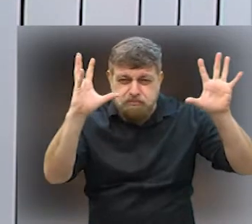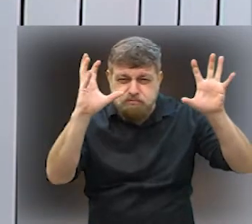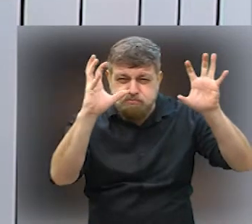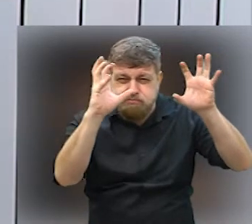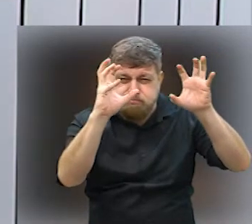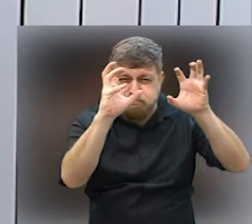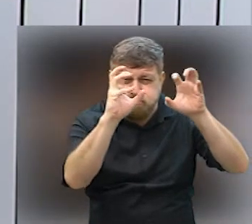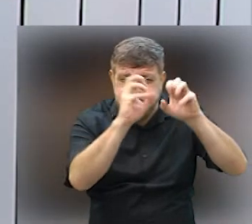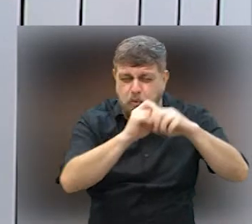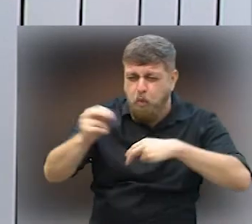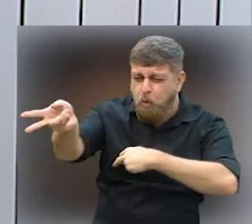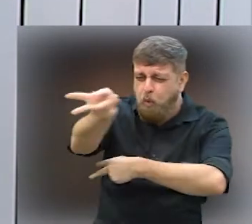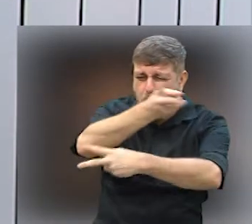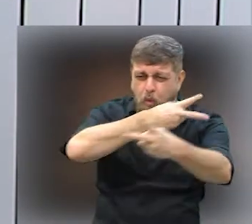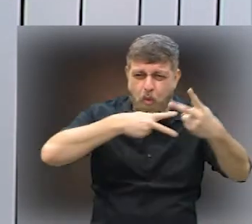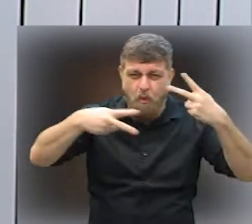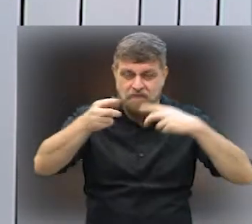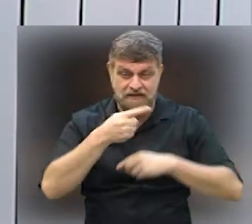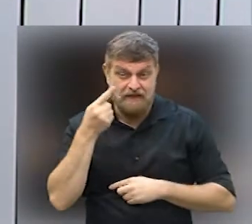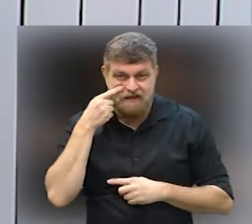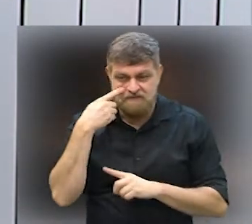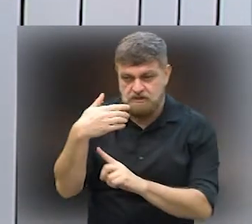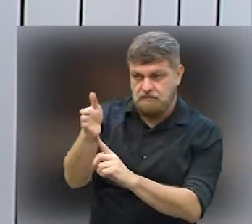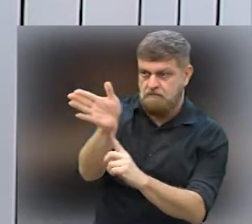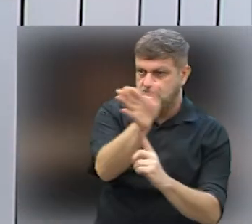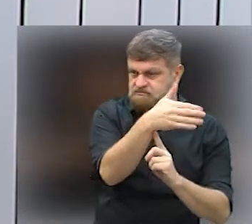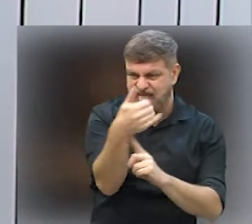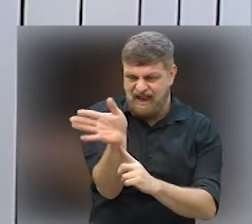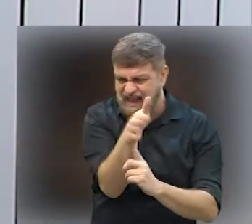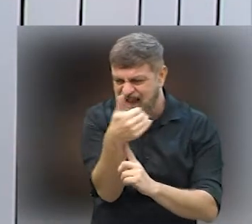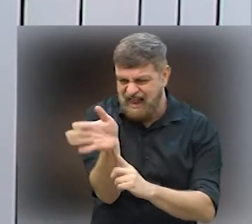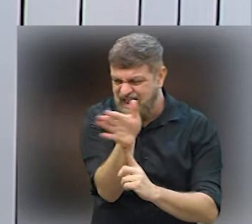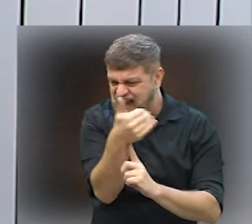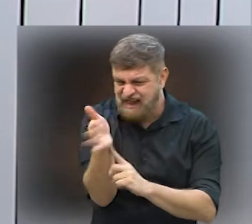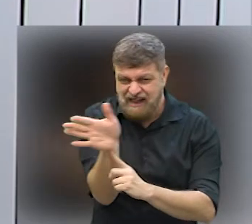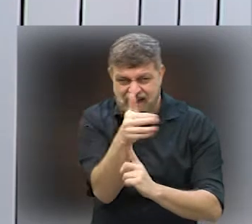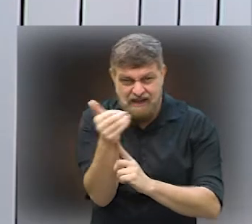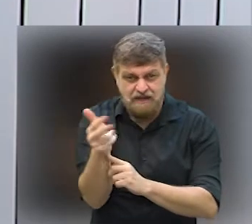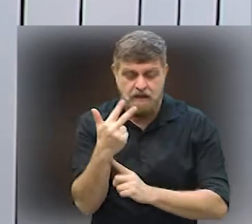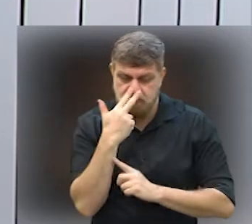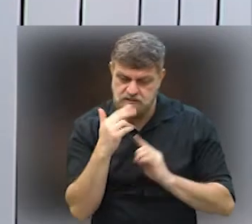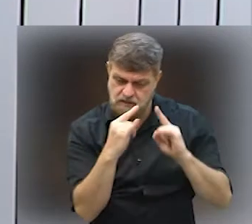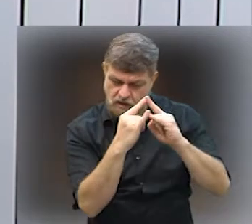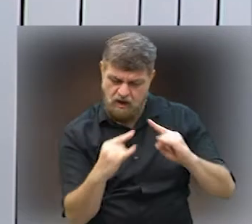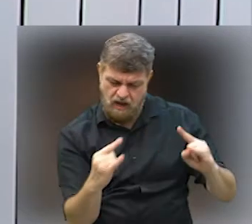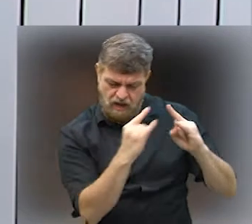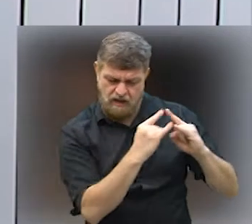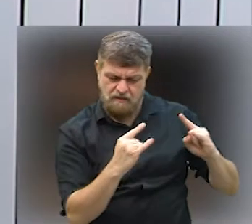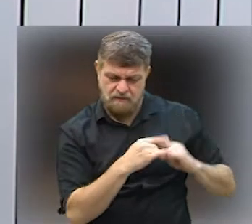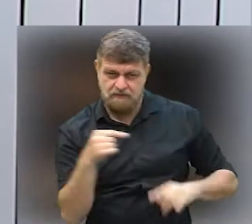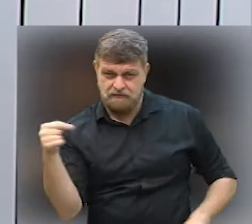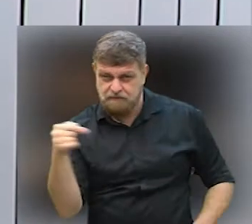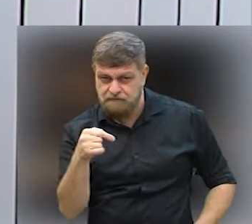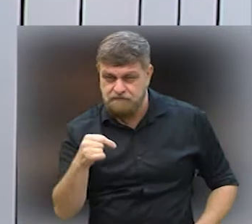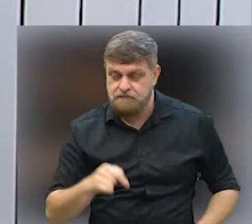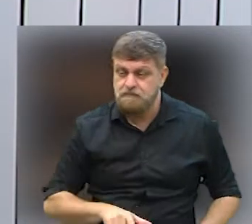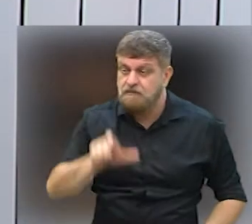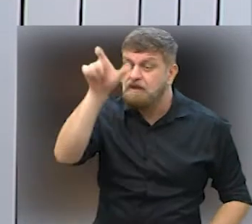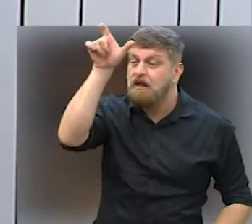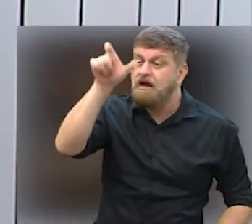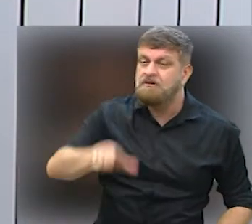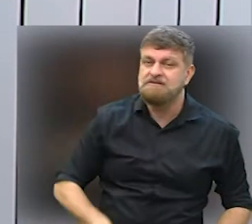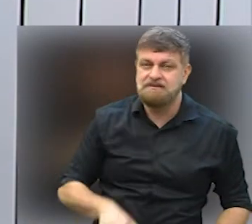fechado, muito vento, a gente via as bandeirinhas ali, devia ser algum acampamento. E no